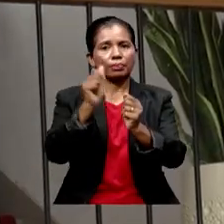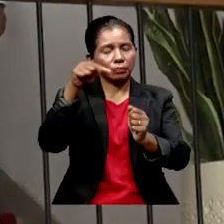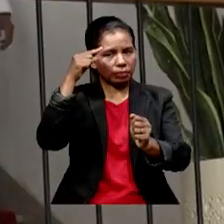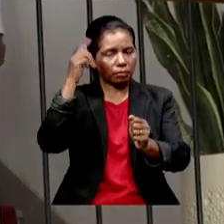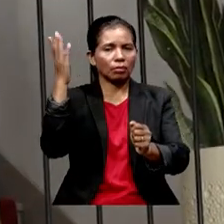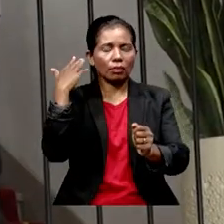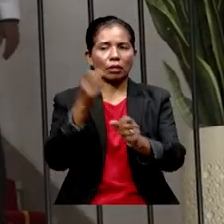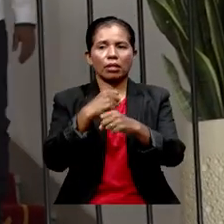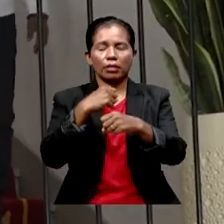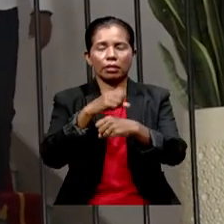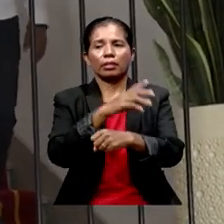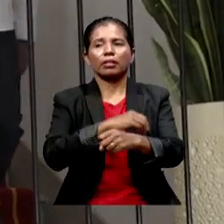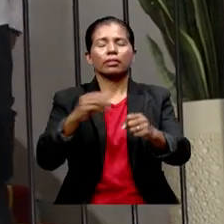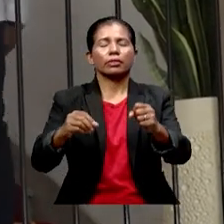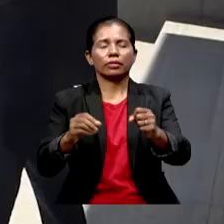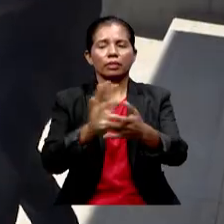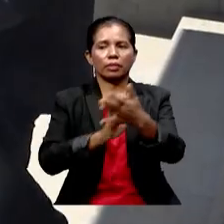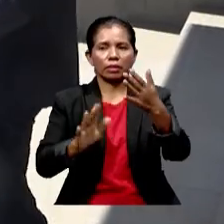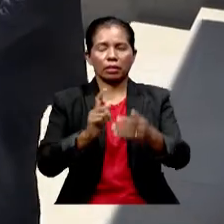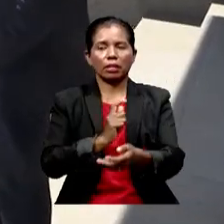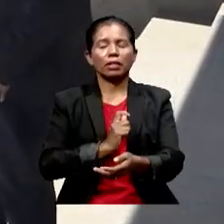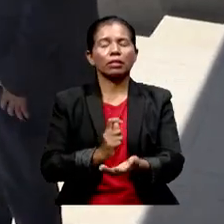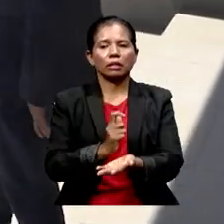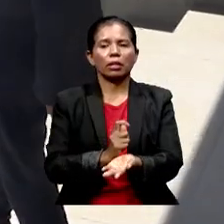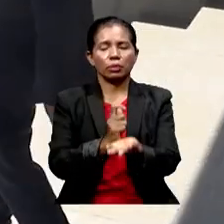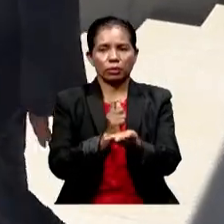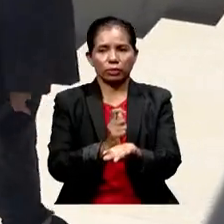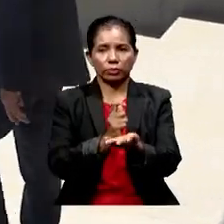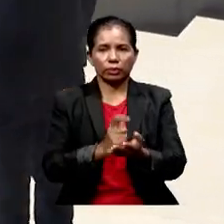anterior realizou na festival atauro equipa cobertura Giamen.